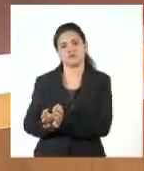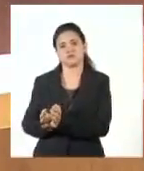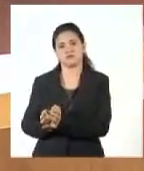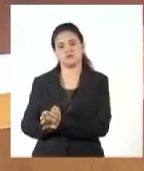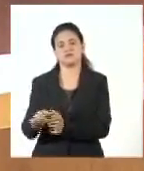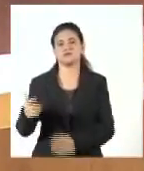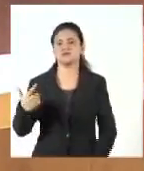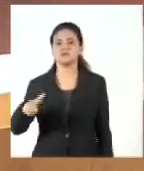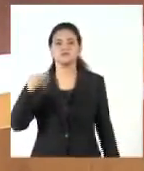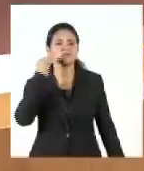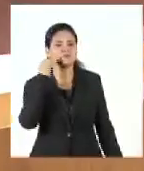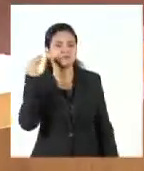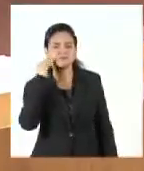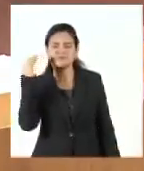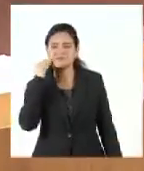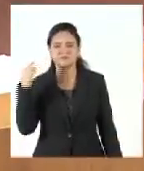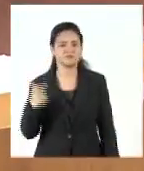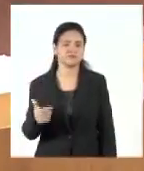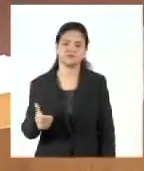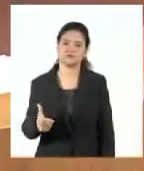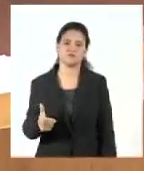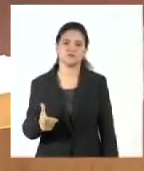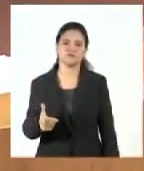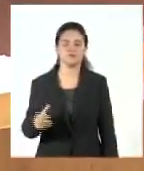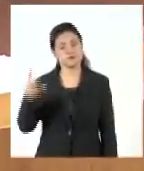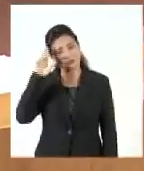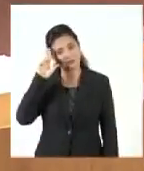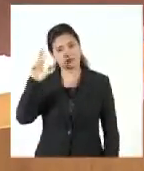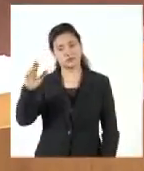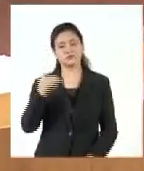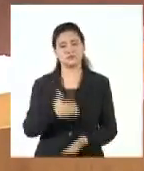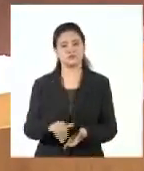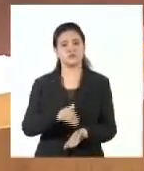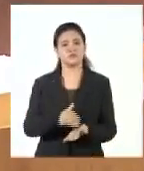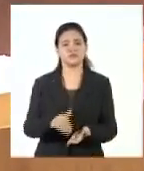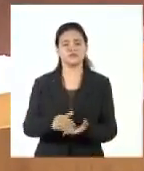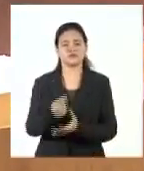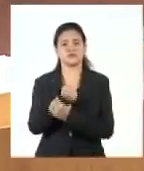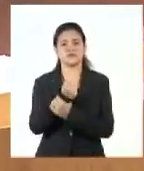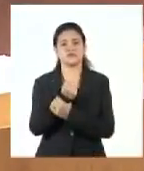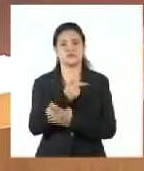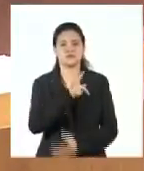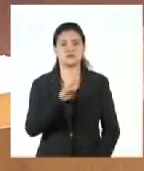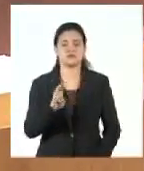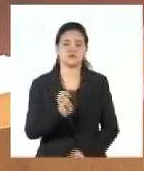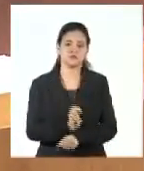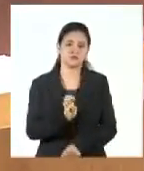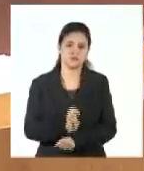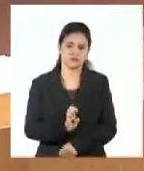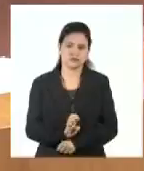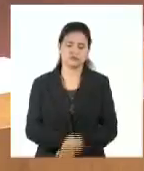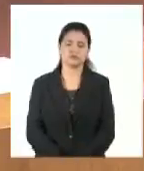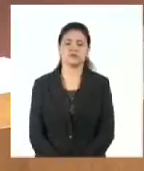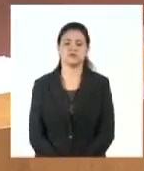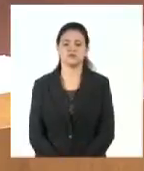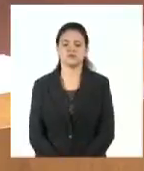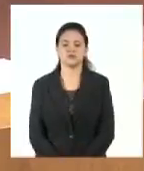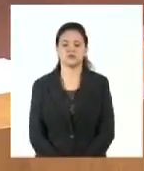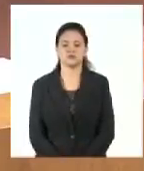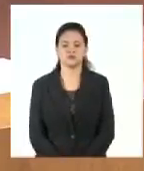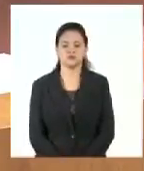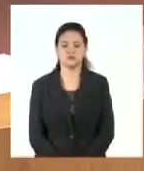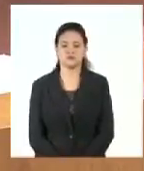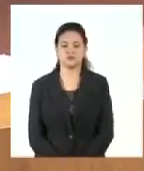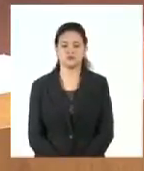que não tem preparo para comandar a Secretaria de Segurança Pública do Estado. Foi ele, Flávio